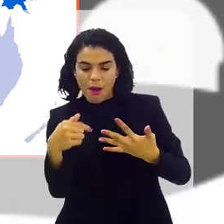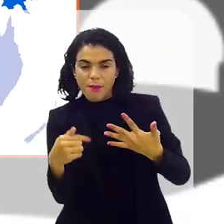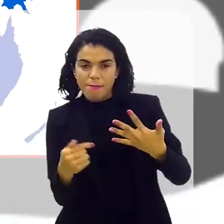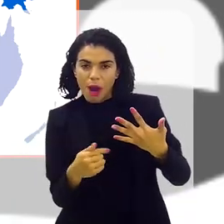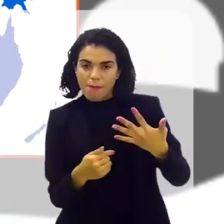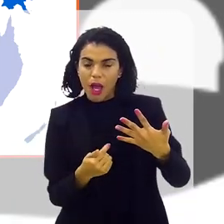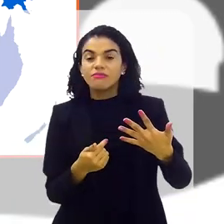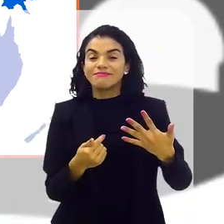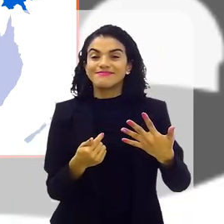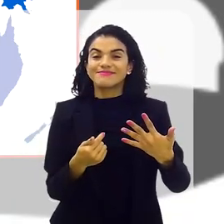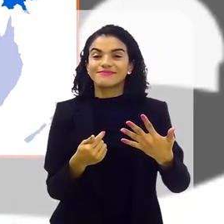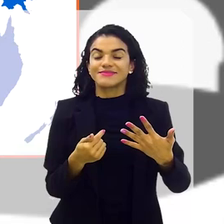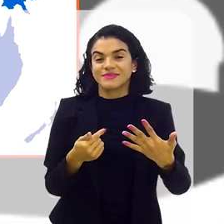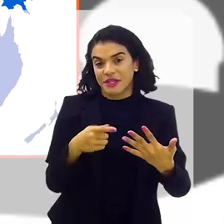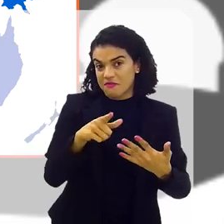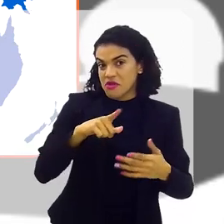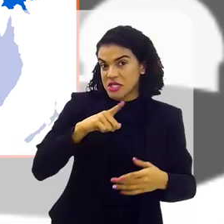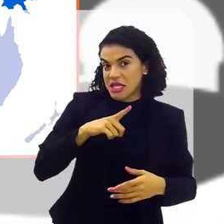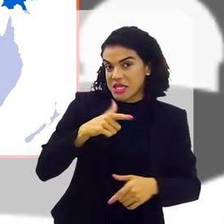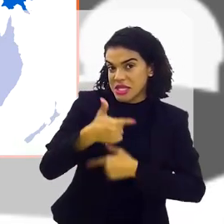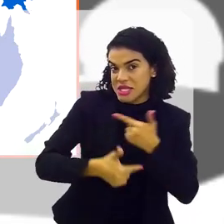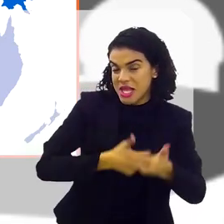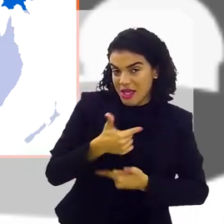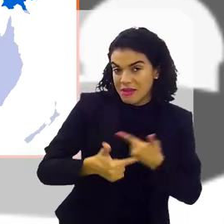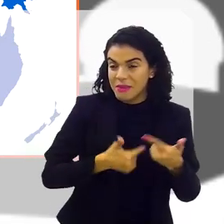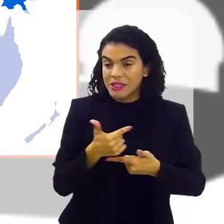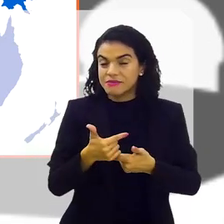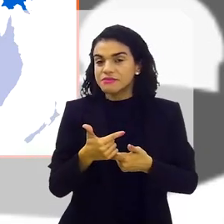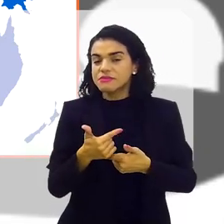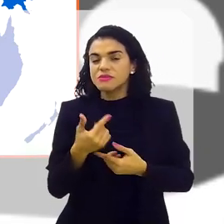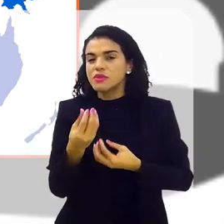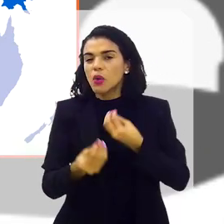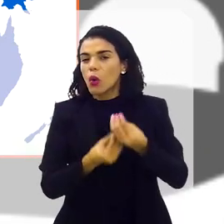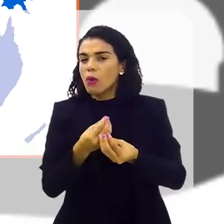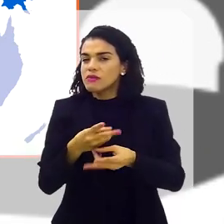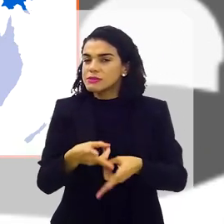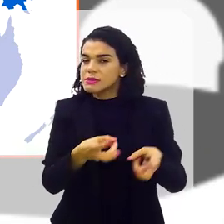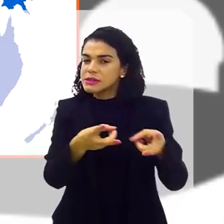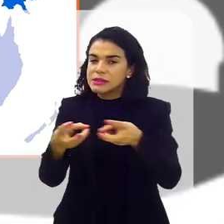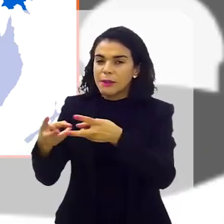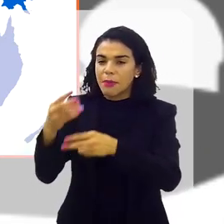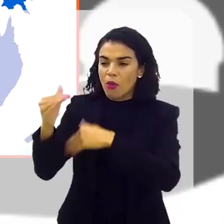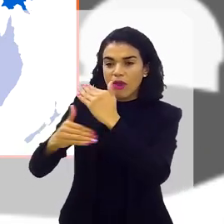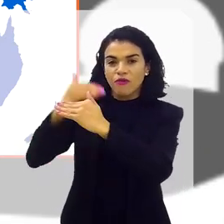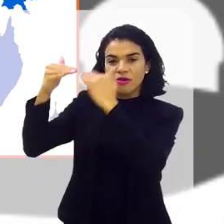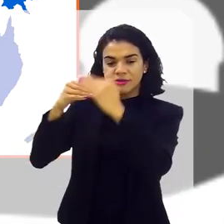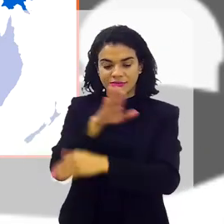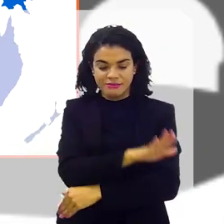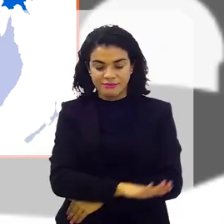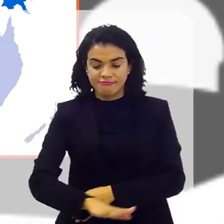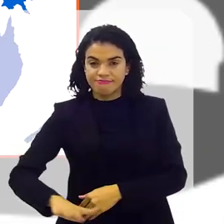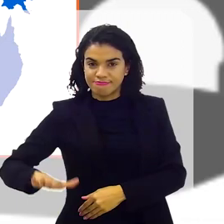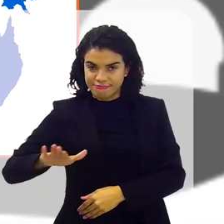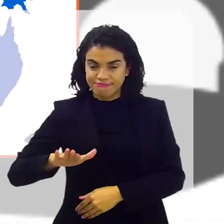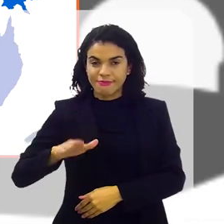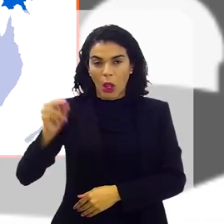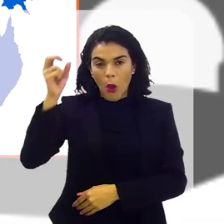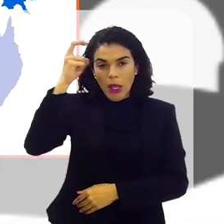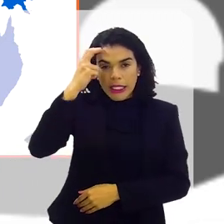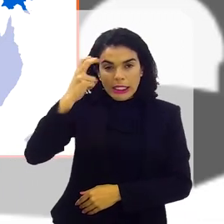esses adjetivos né que você tem Qual foi a evolução que você percebeu neles